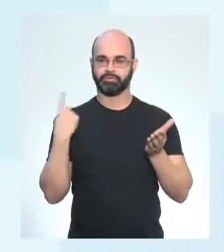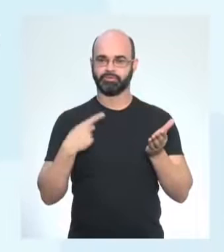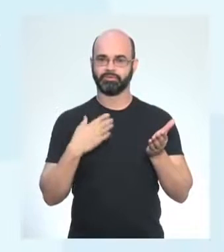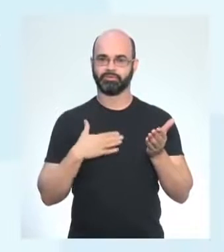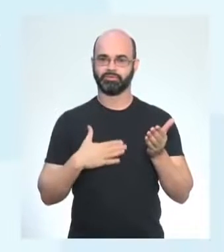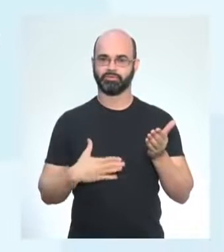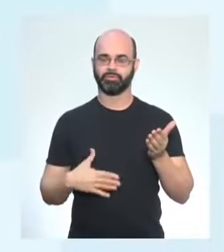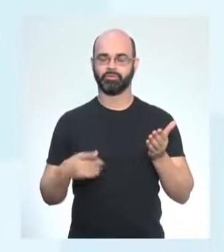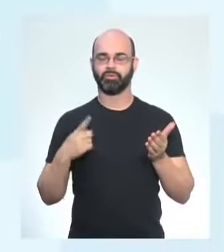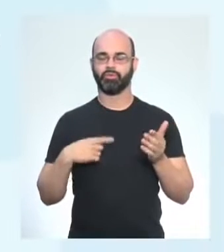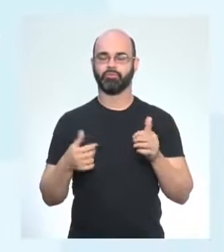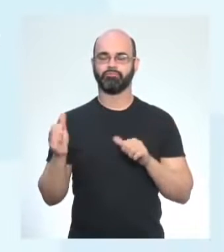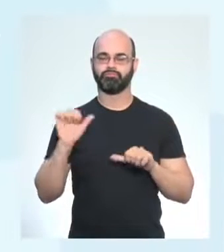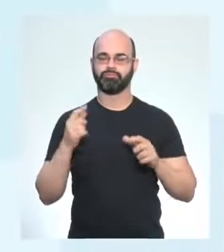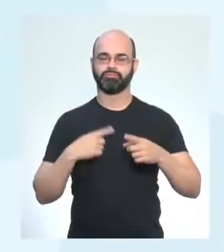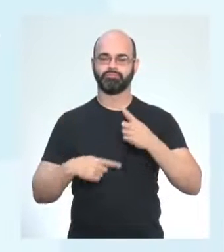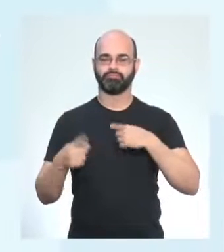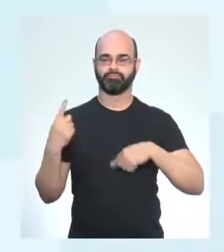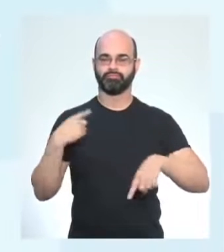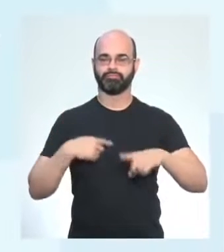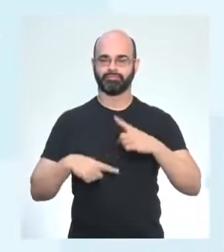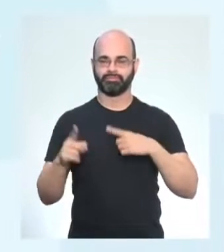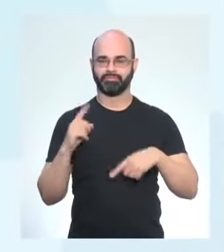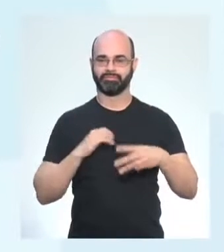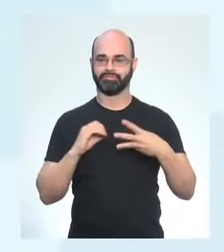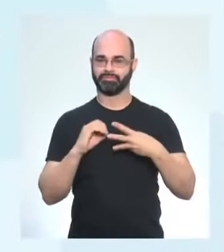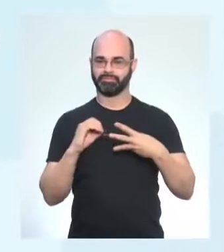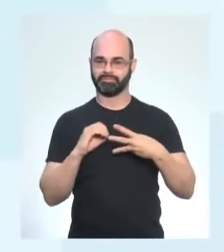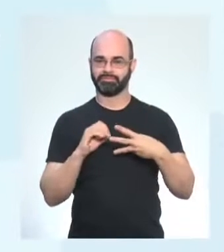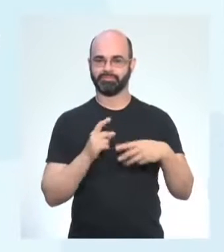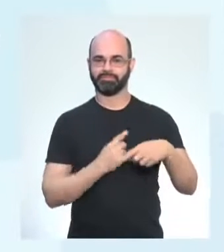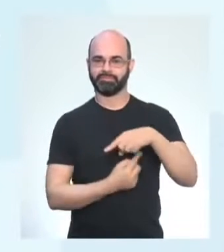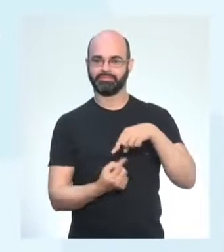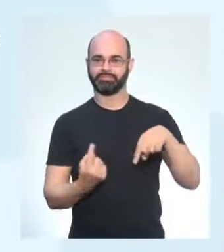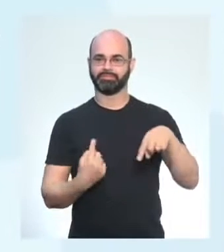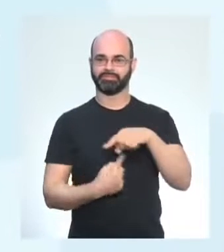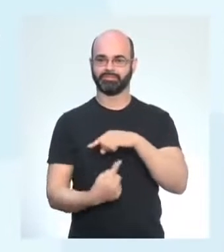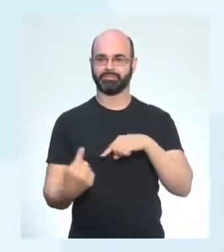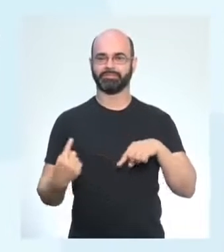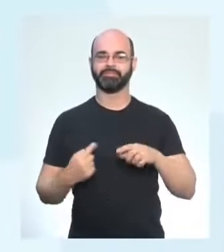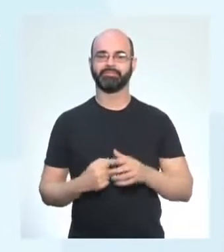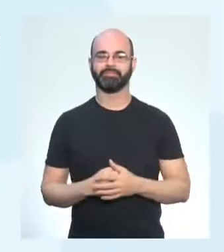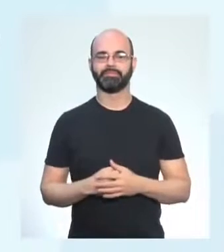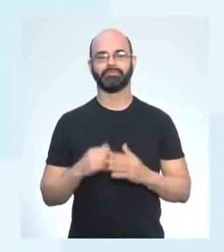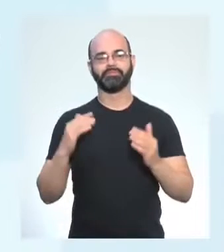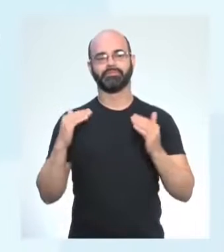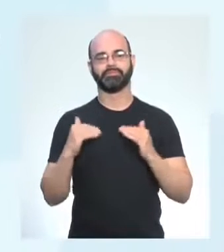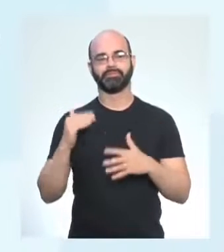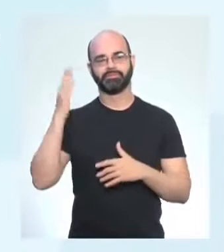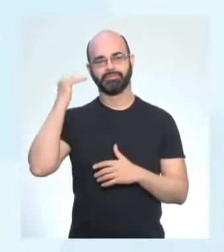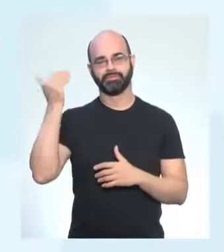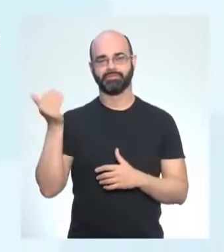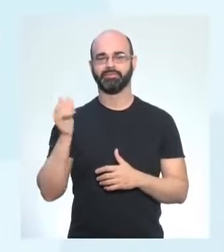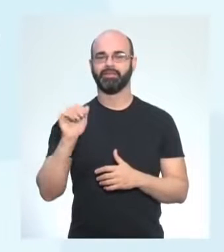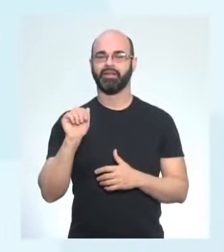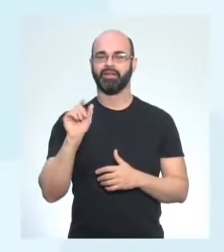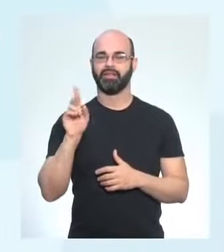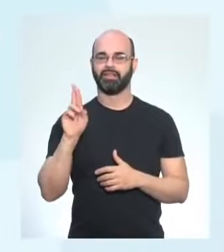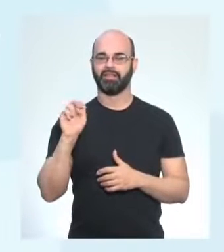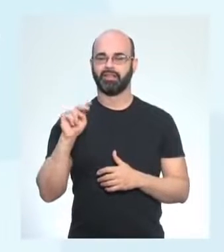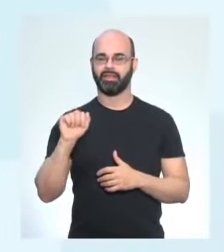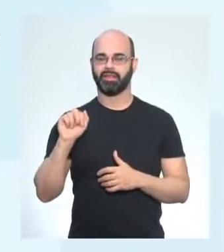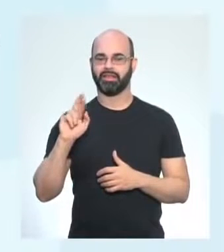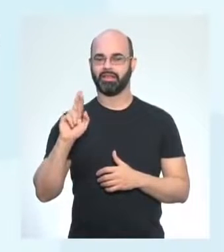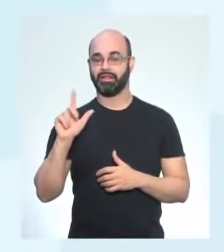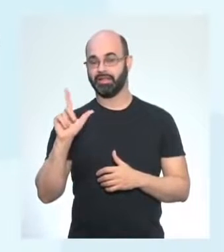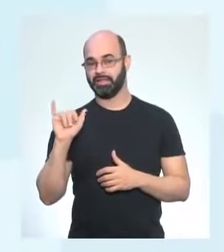dentro do sistema nervoso, dentro das outras células, tá bom? E aí a gente tem as famosas aí adrenalina e noradrenalina, né, que agora